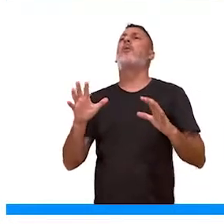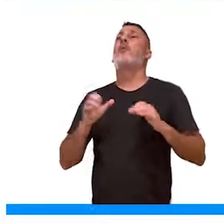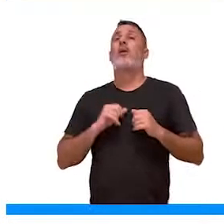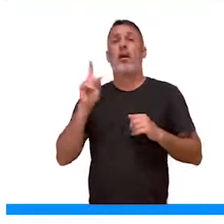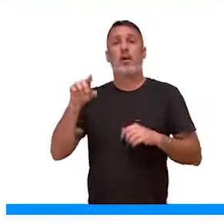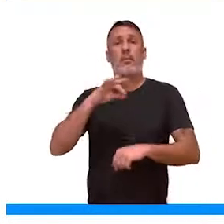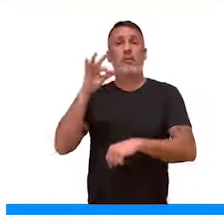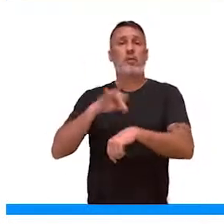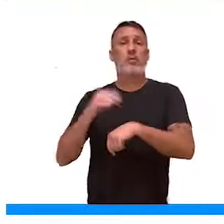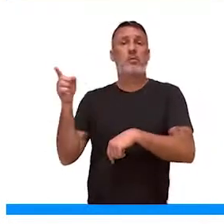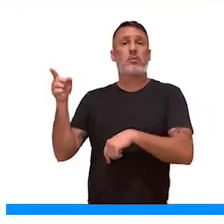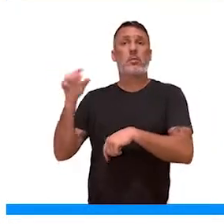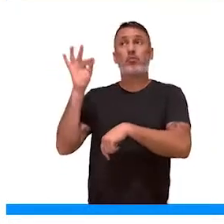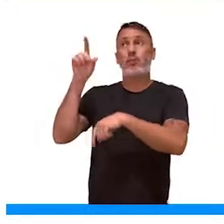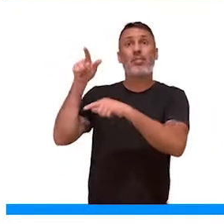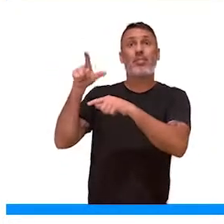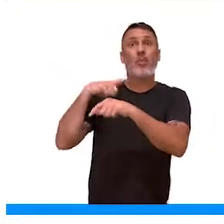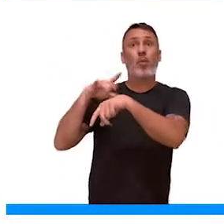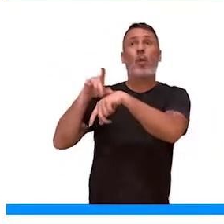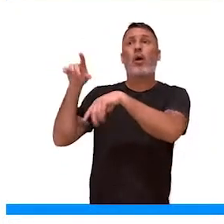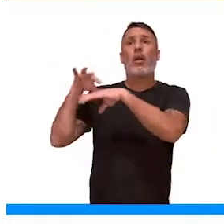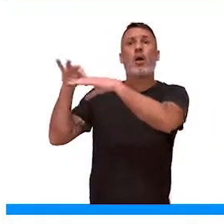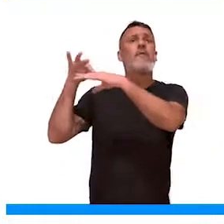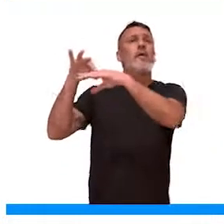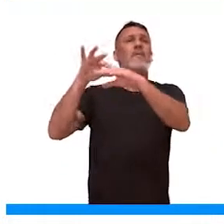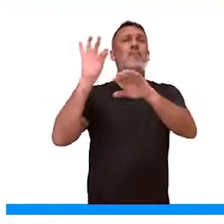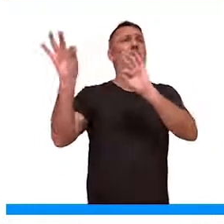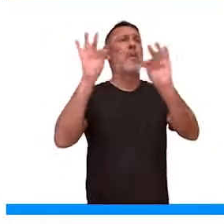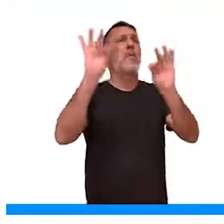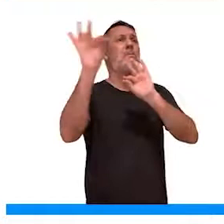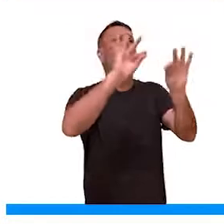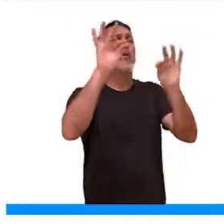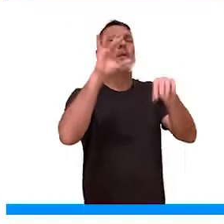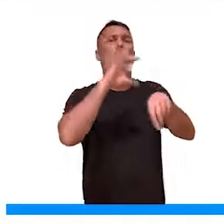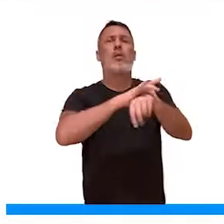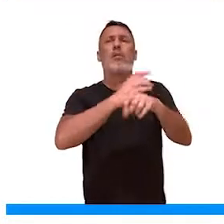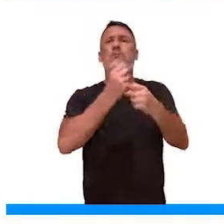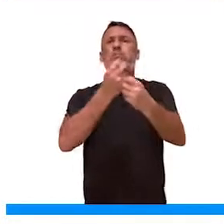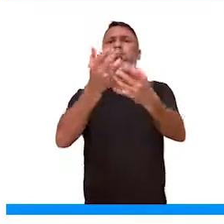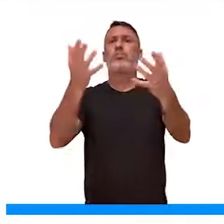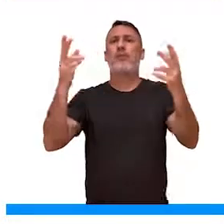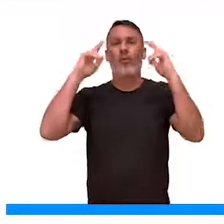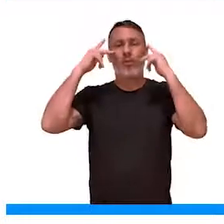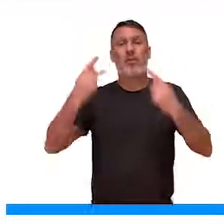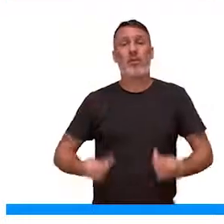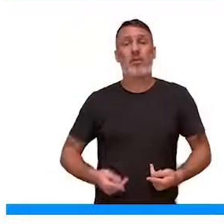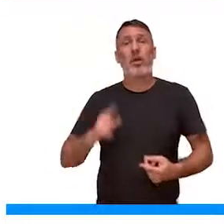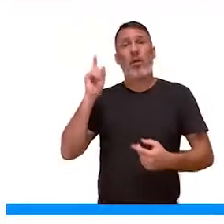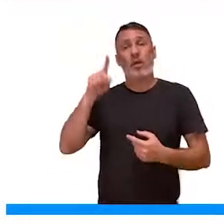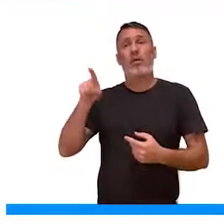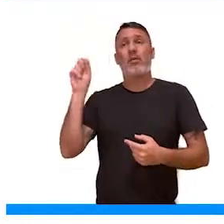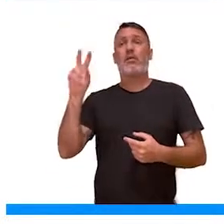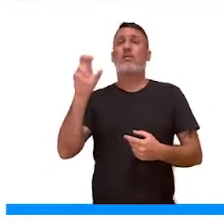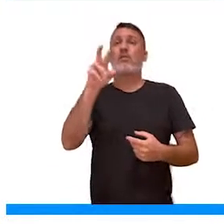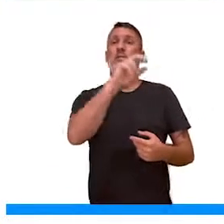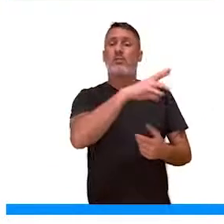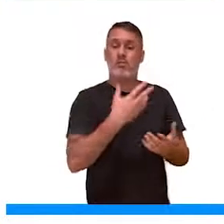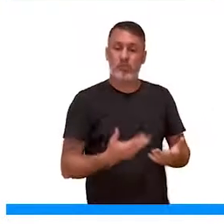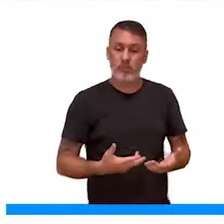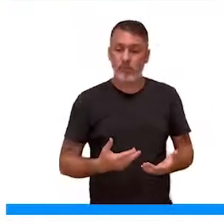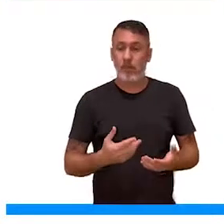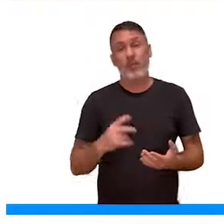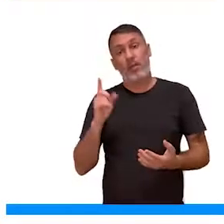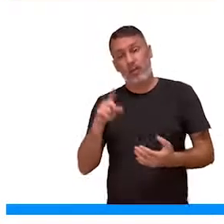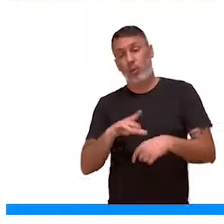o Aedes aegypti, ele é o vetor. Ele está levando o vírus da dengue para o ser humano através de um vetor